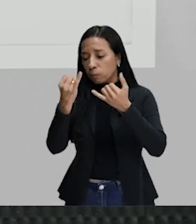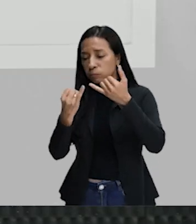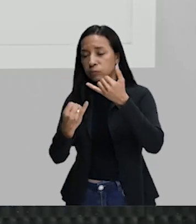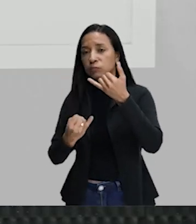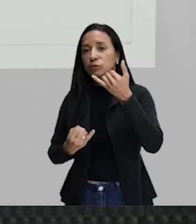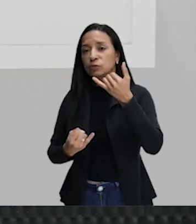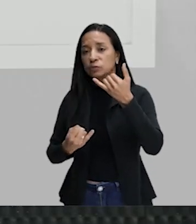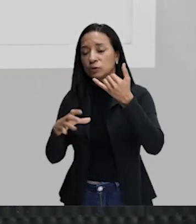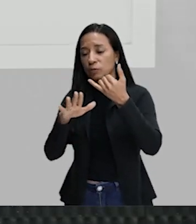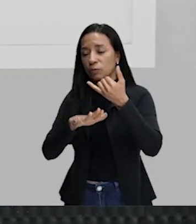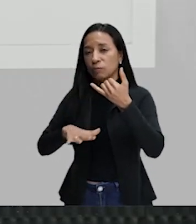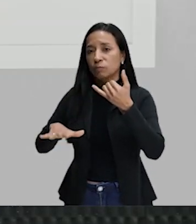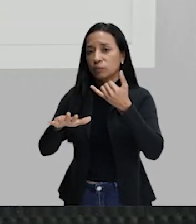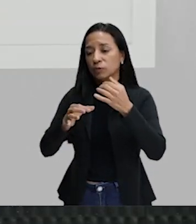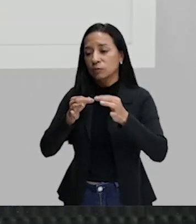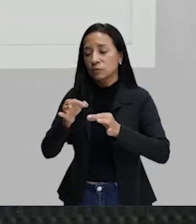entre